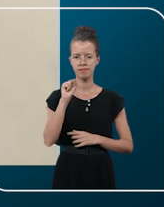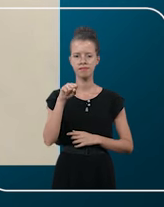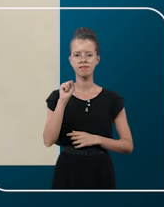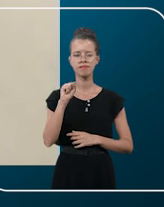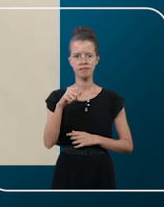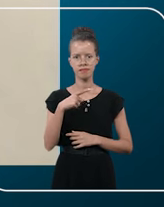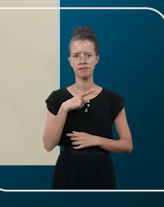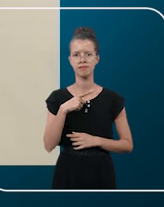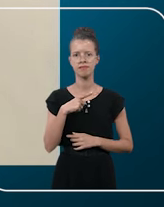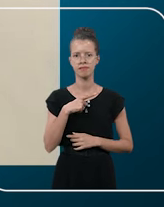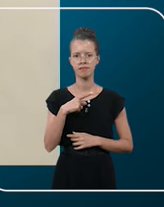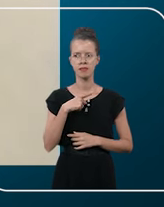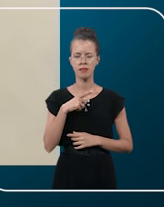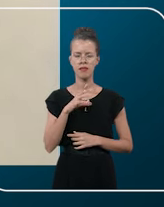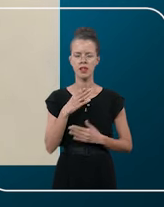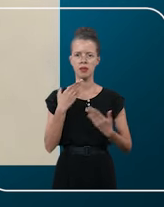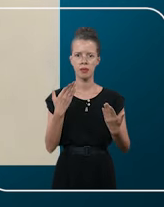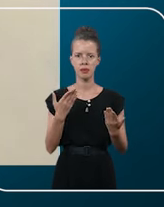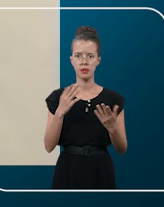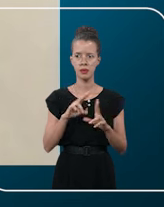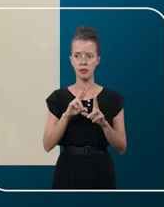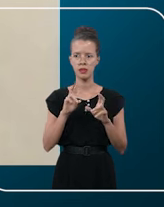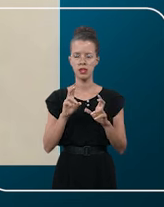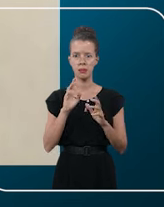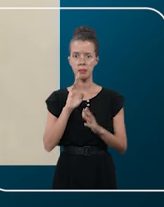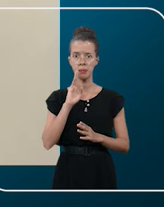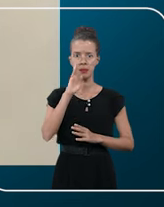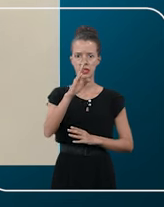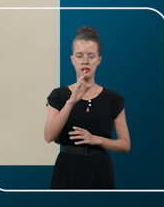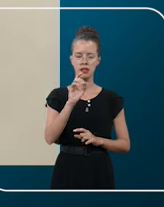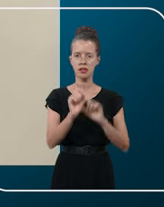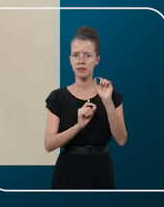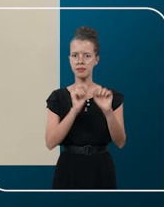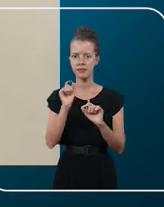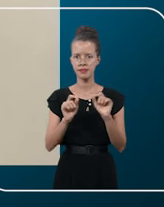A questão aí decisiva, ela é que